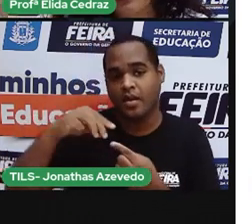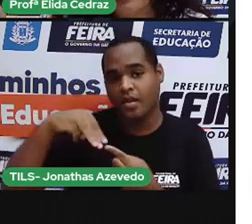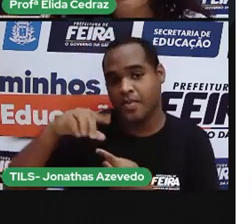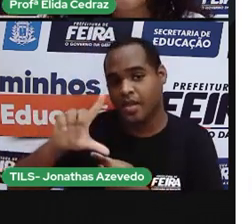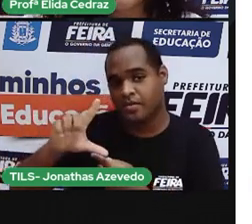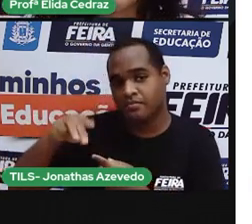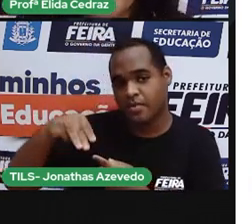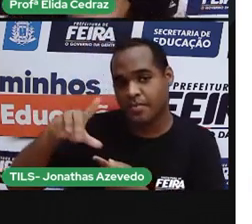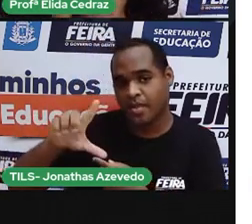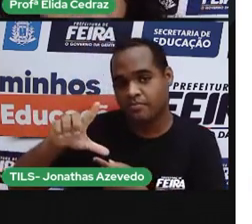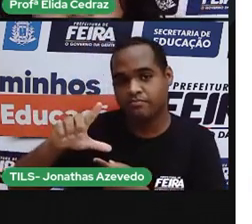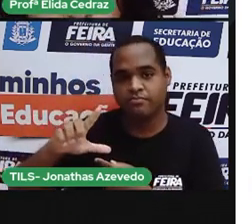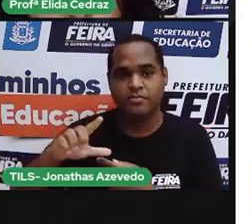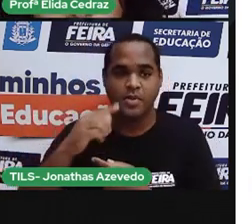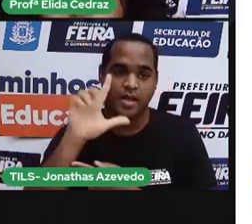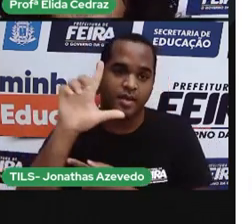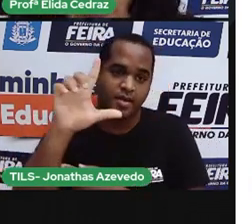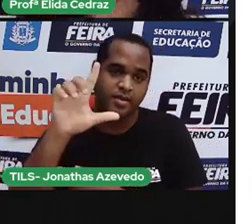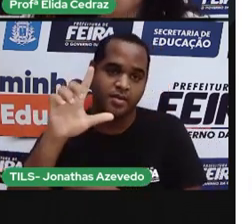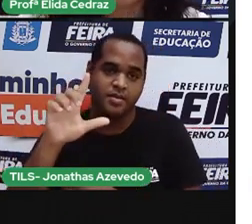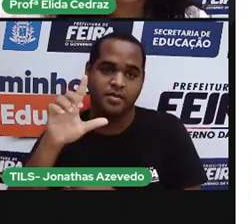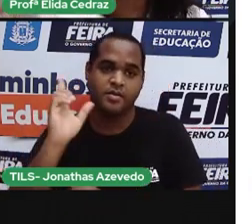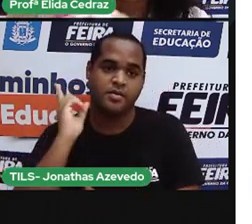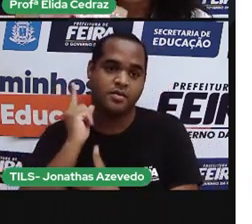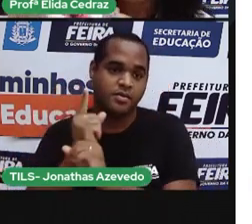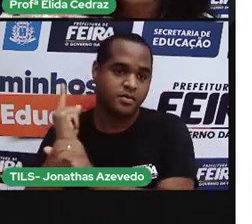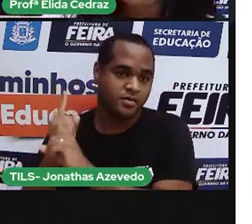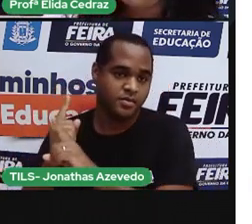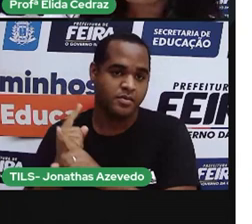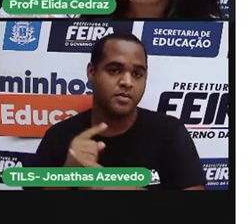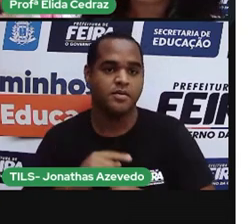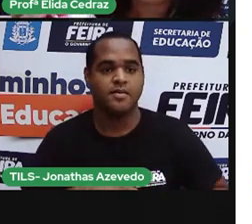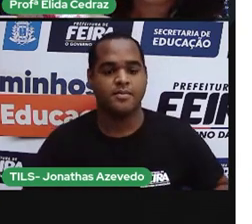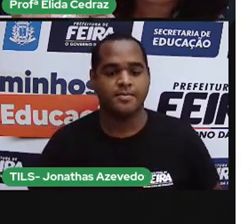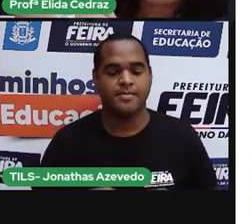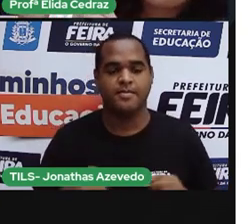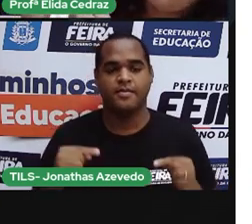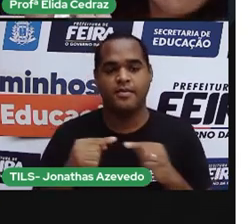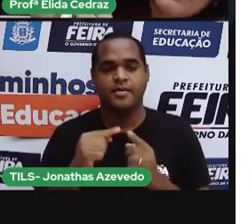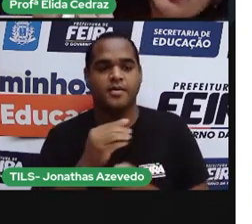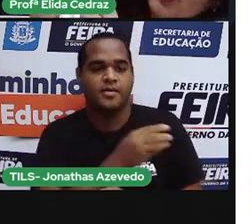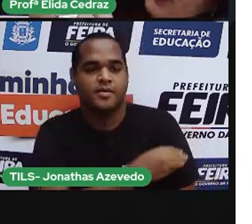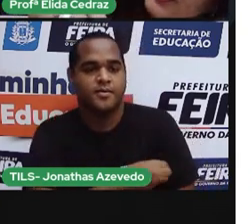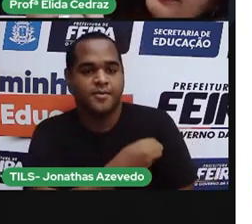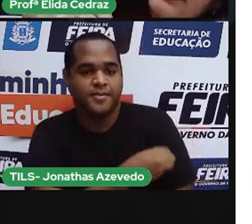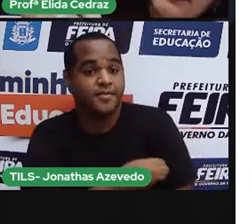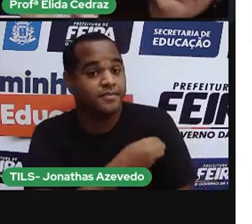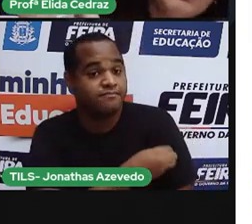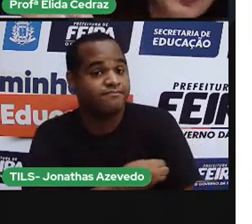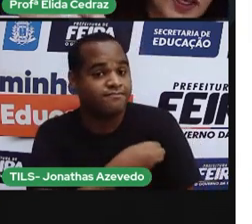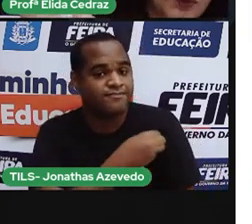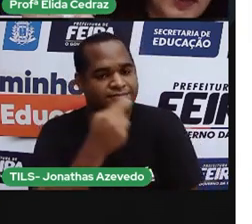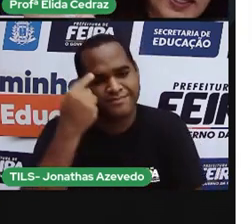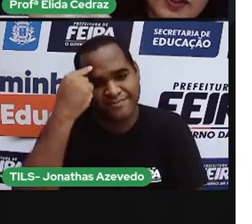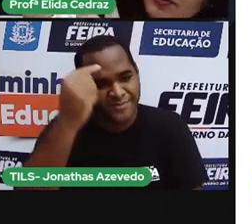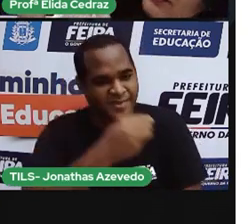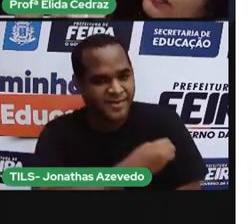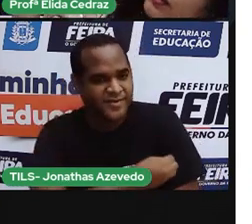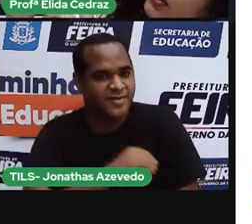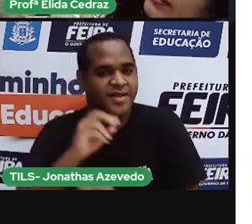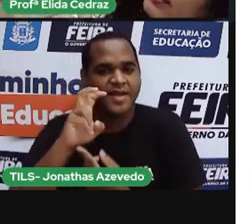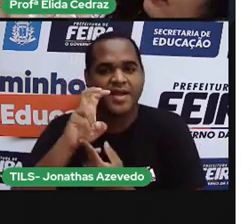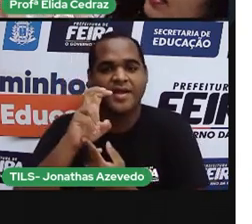e o L, que a gente encontra nas embalagens que são menores do que um